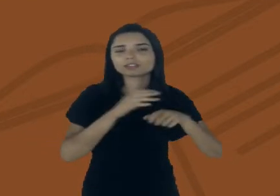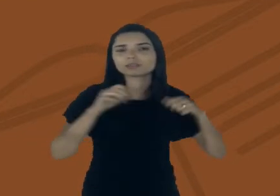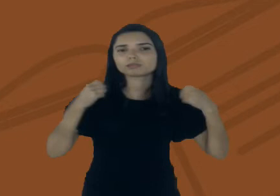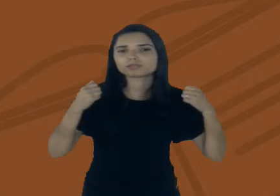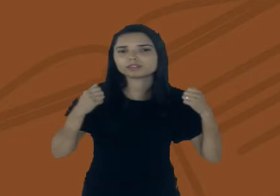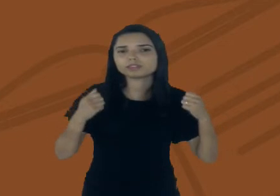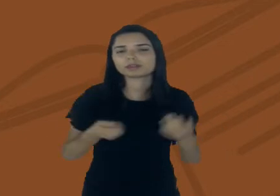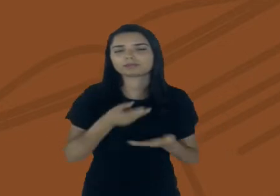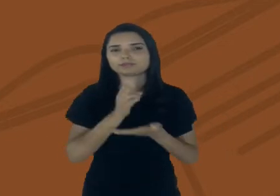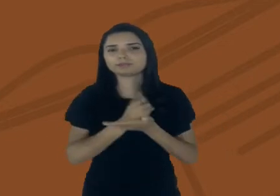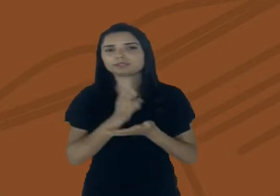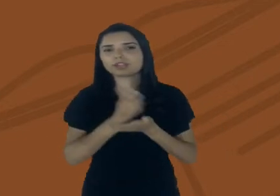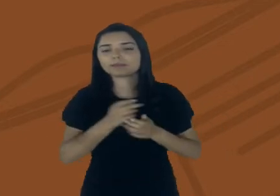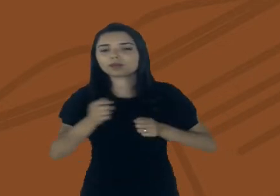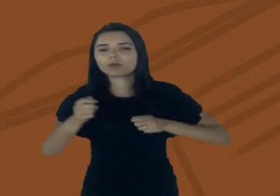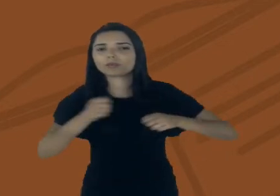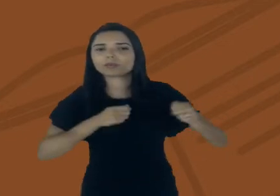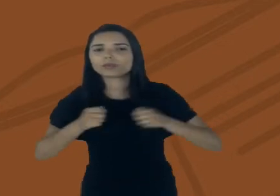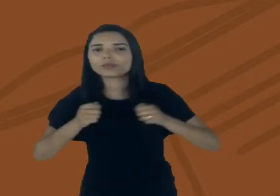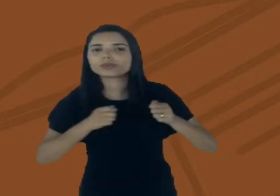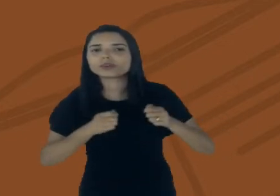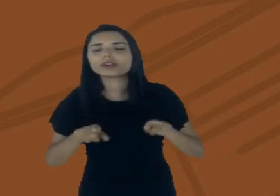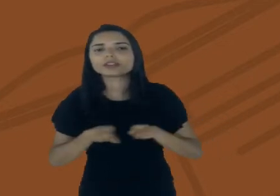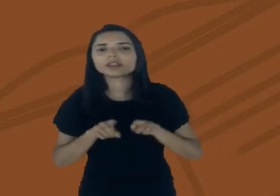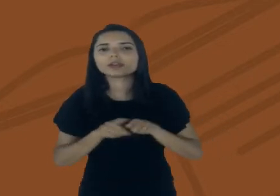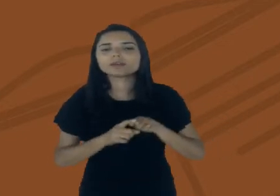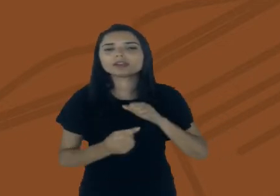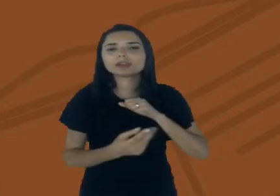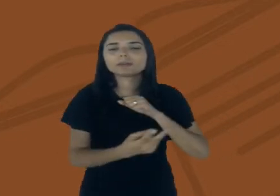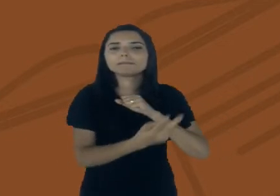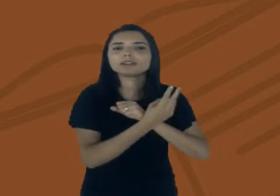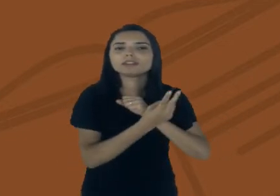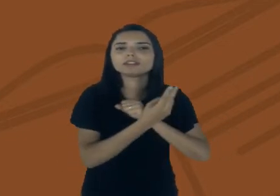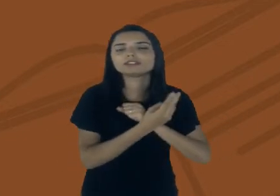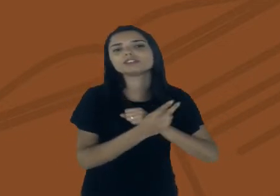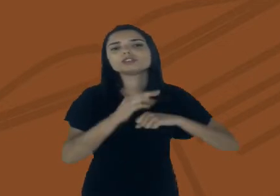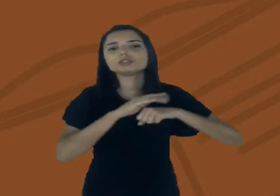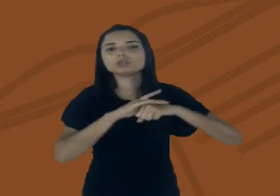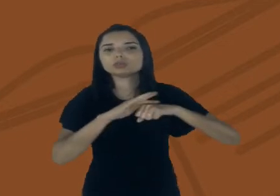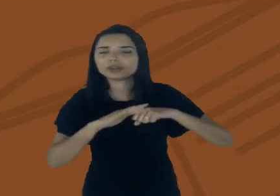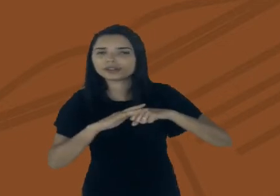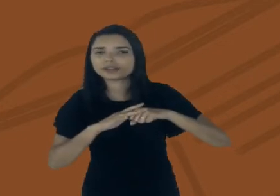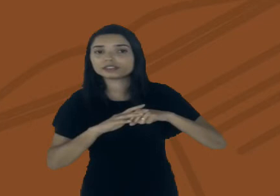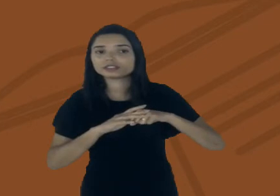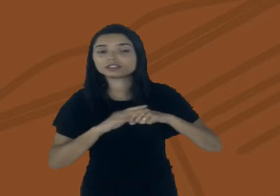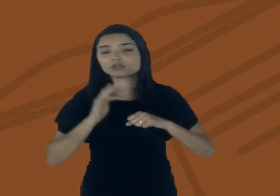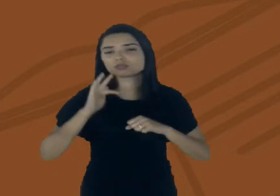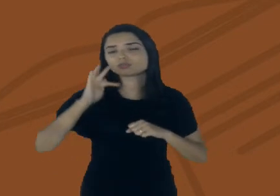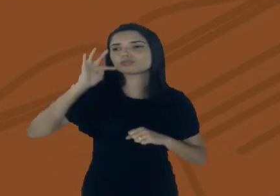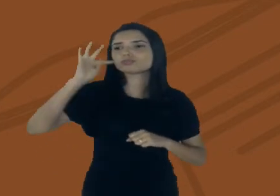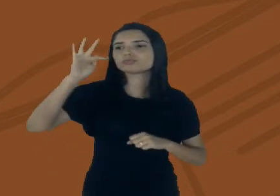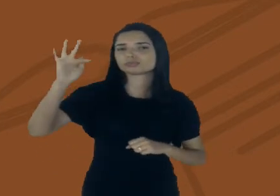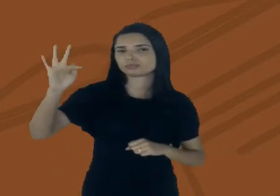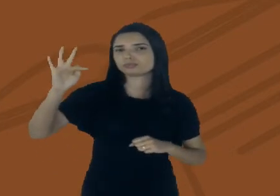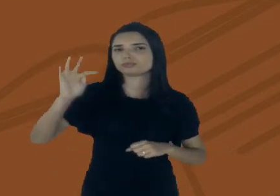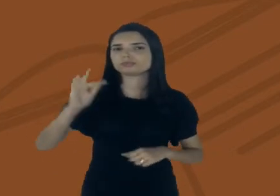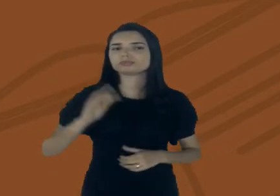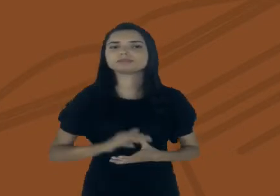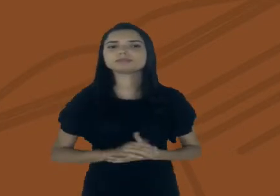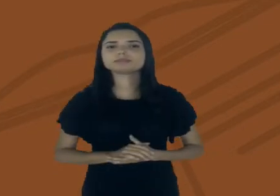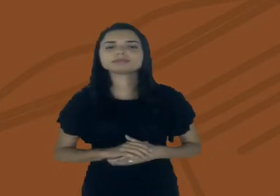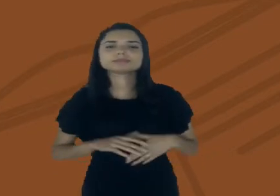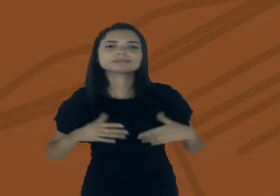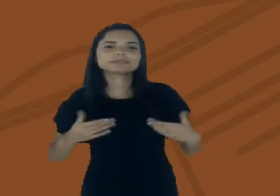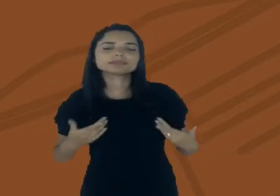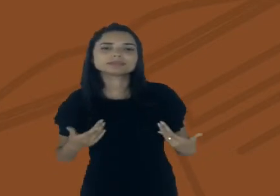glicêmico, assim como ajuda a prevenir e a controlar outras doenças decorrentes do diabetes. E aí, por